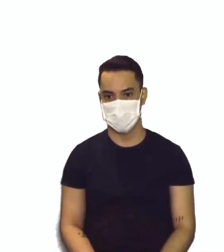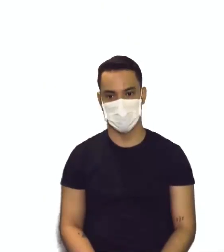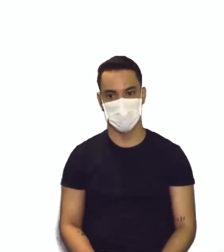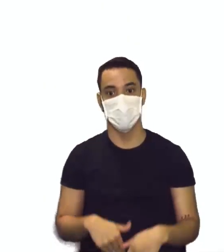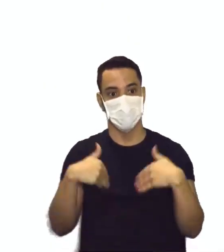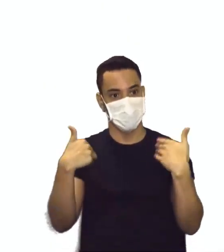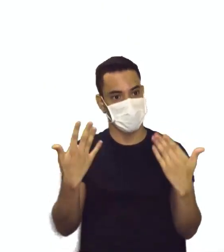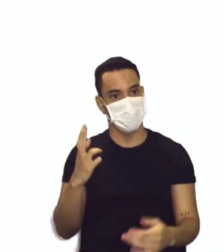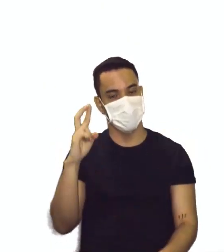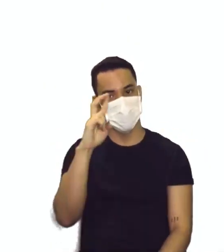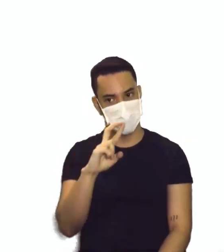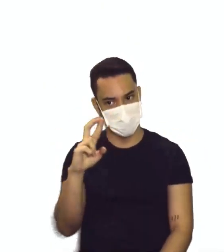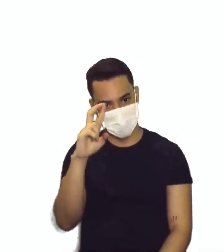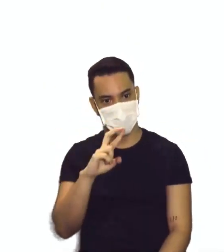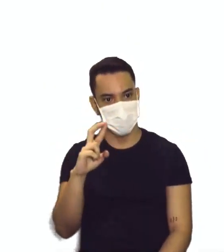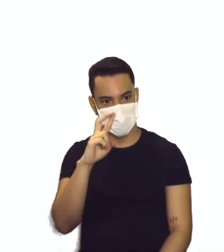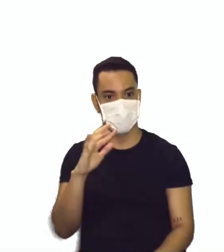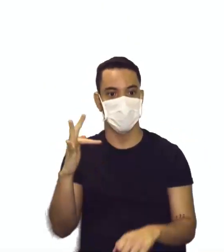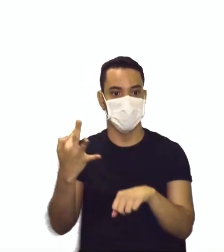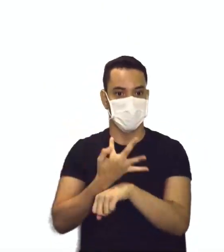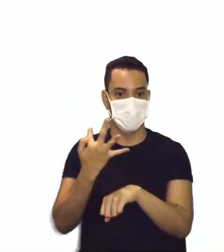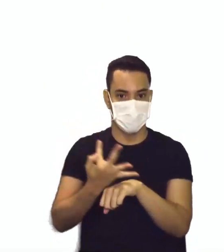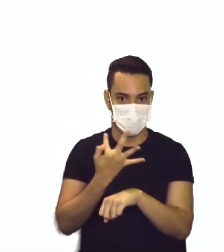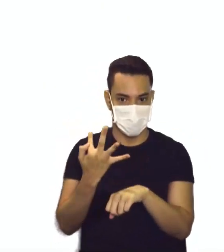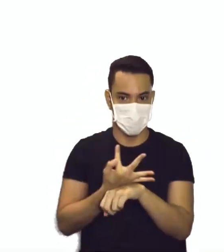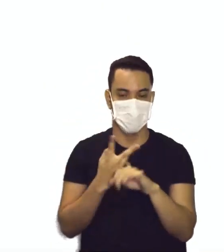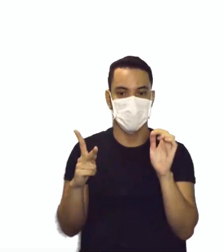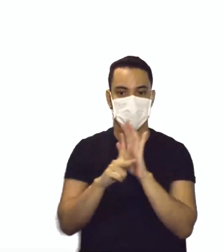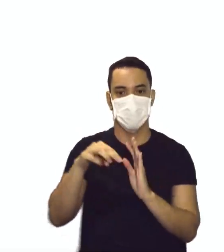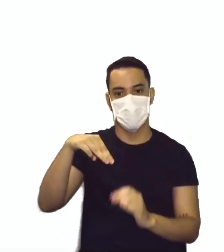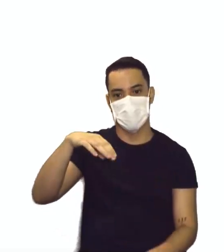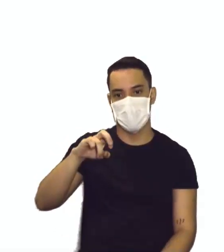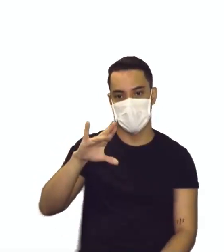Quando observou que a resistência elétrica do mercúrio